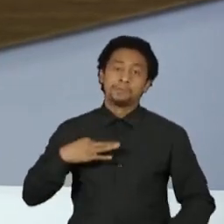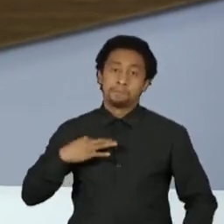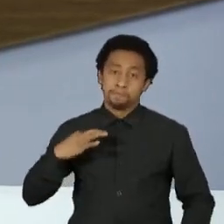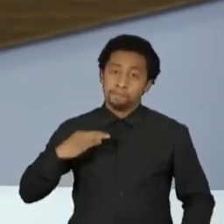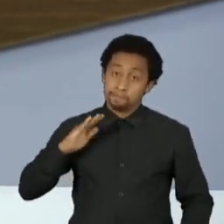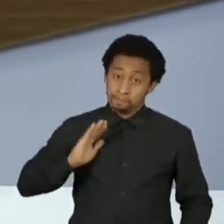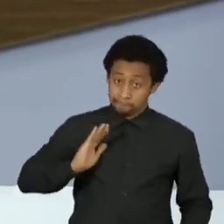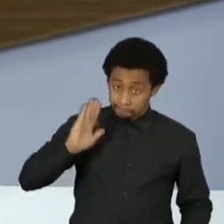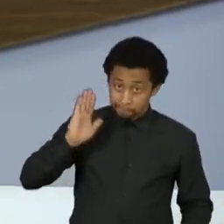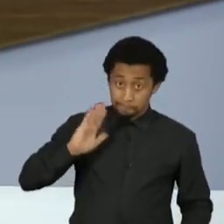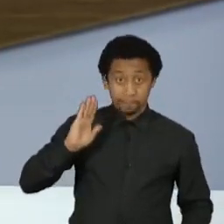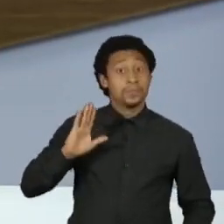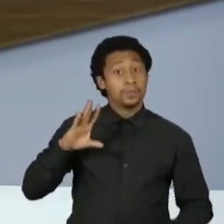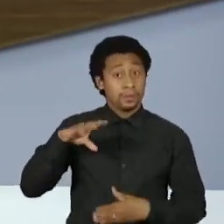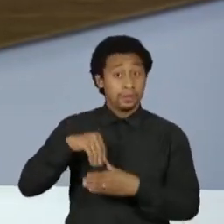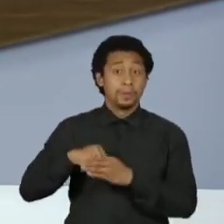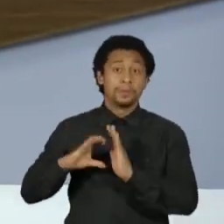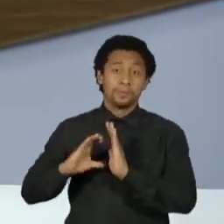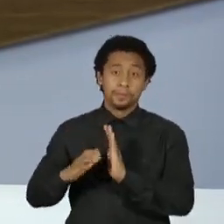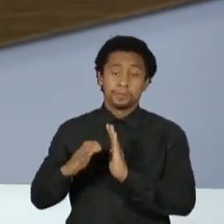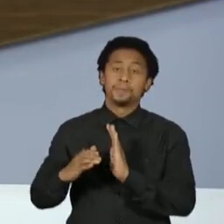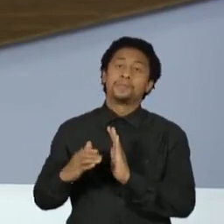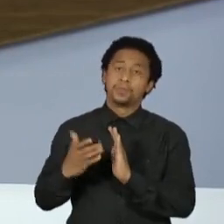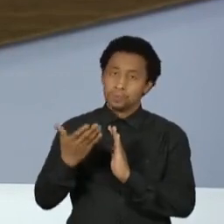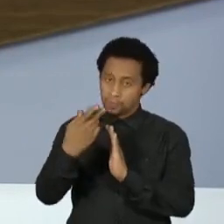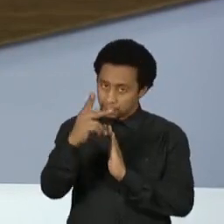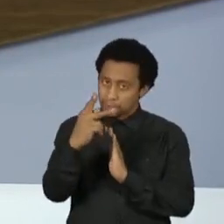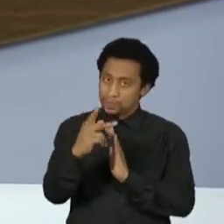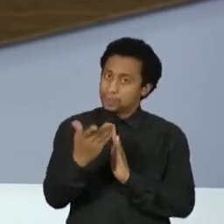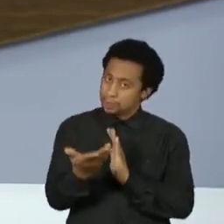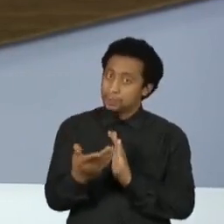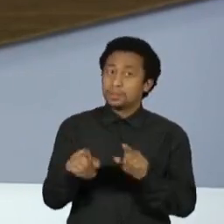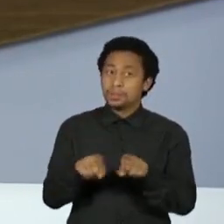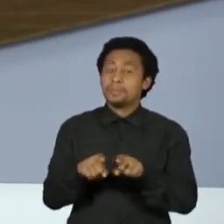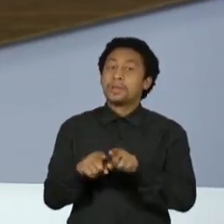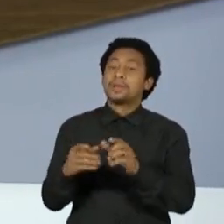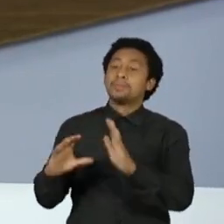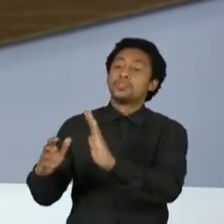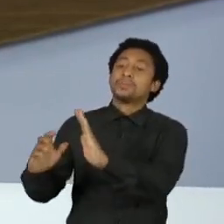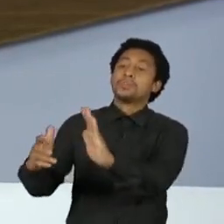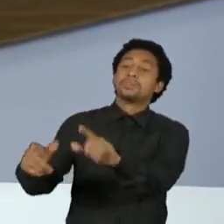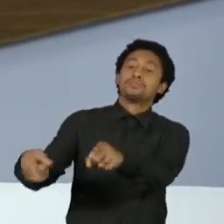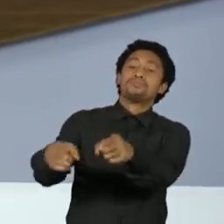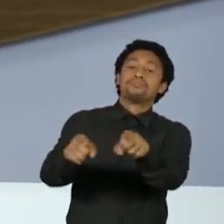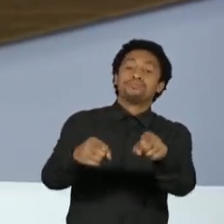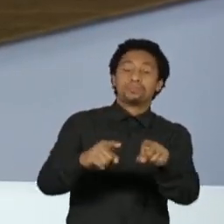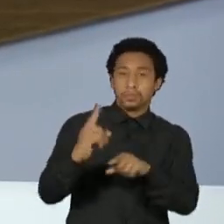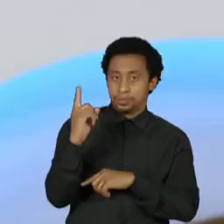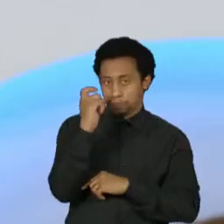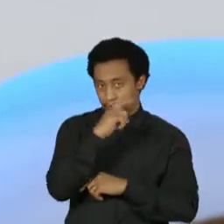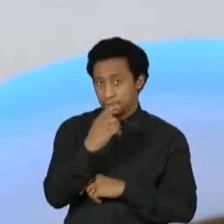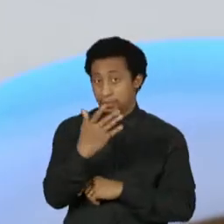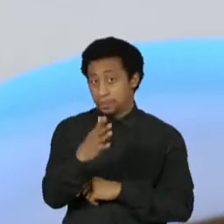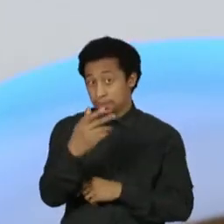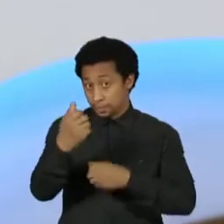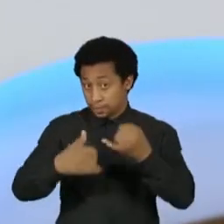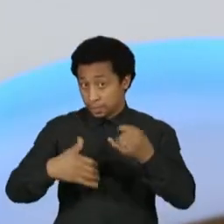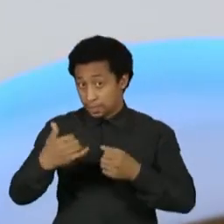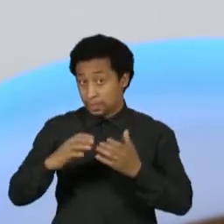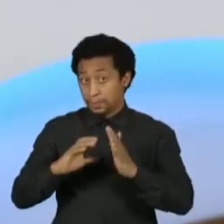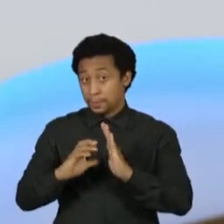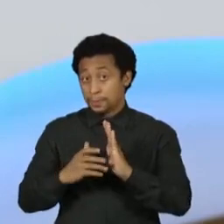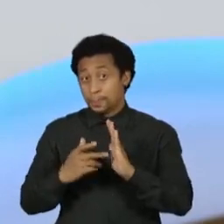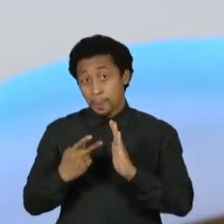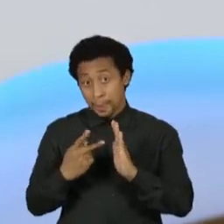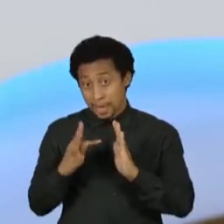candidatura inclusive dentro do seu partido e aliados na semana passada a senhora disse que o PT havia